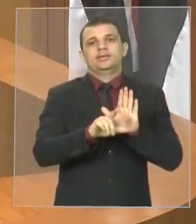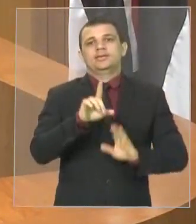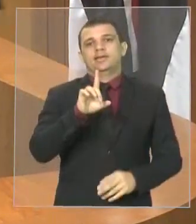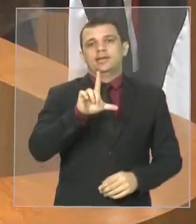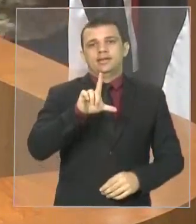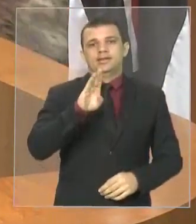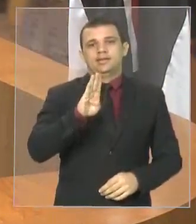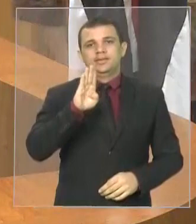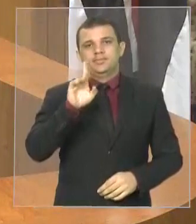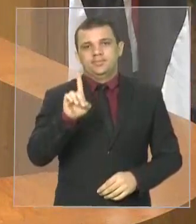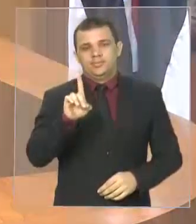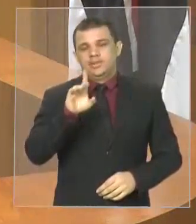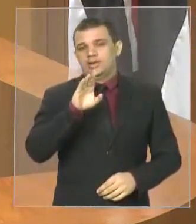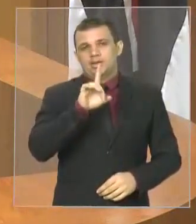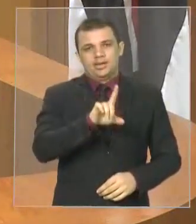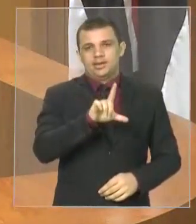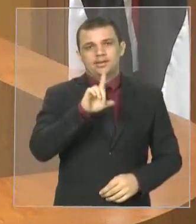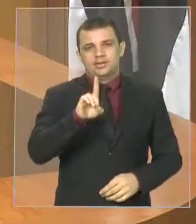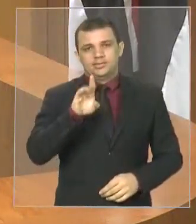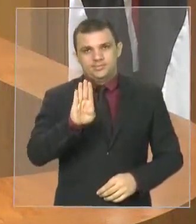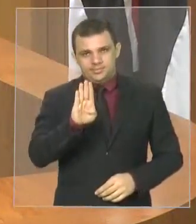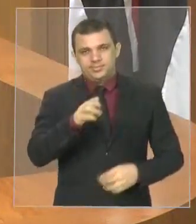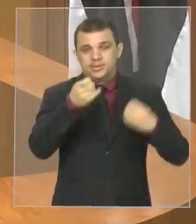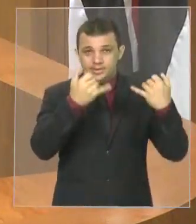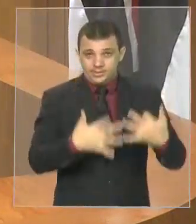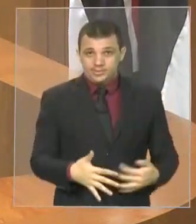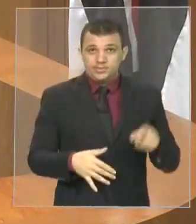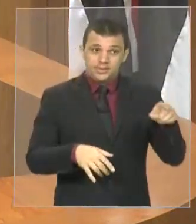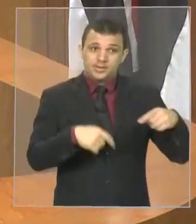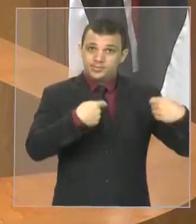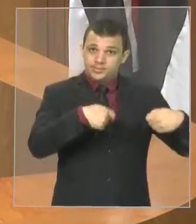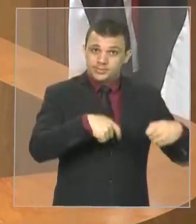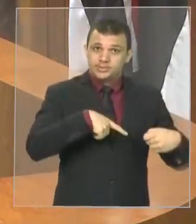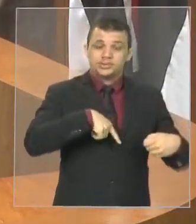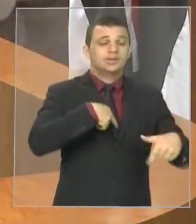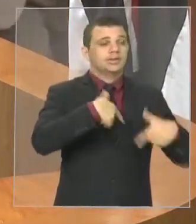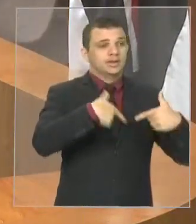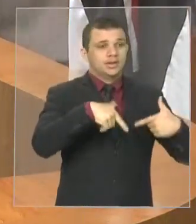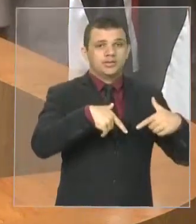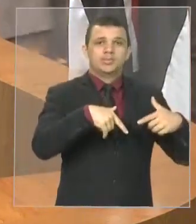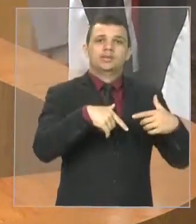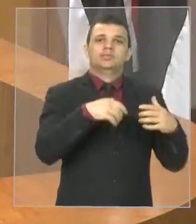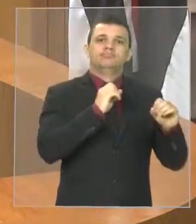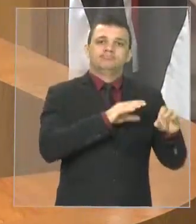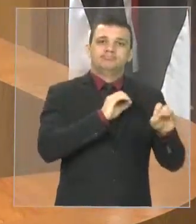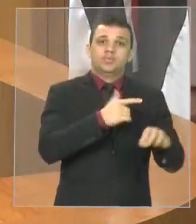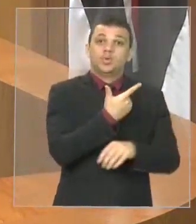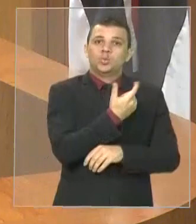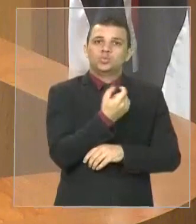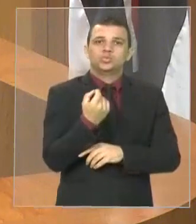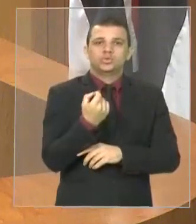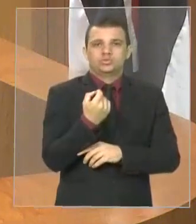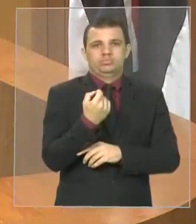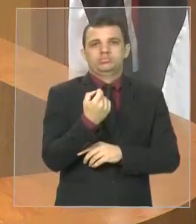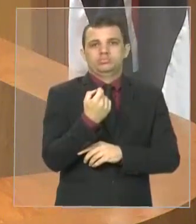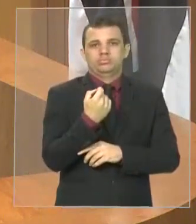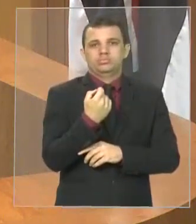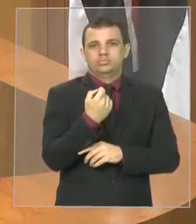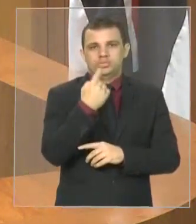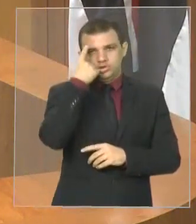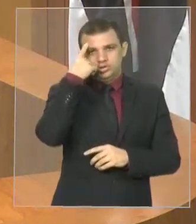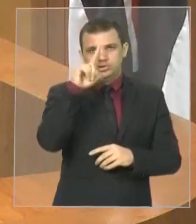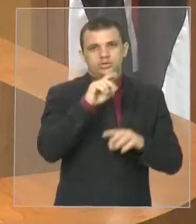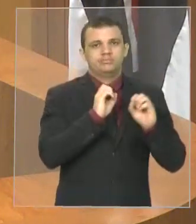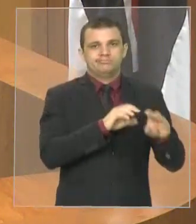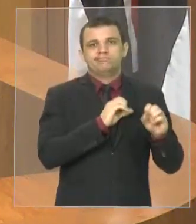ano. A primeira greve que aconteceu lá atrás, eles me corrijam se eu estiver errado, a reposição só terminou no começo desse